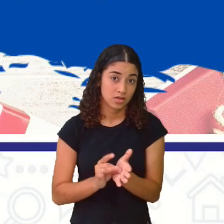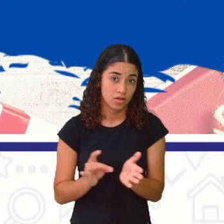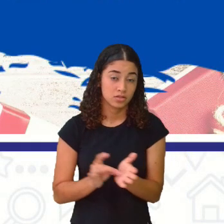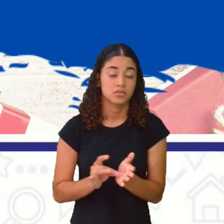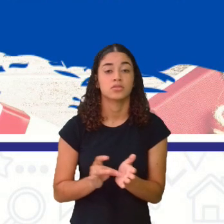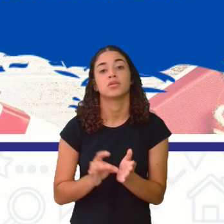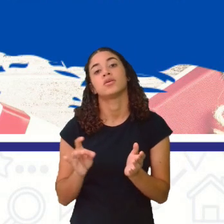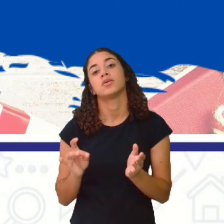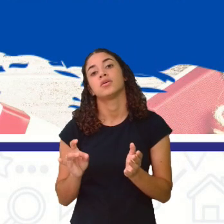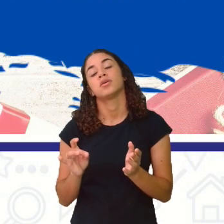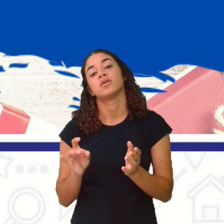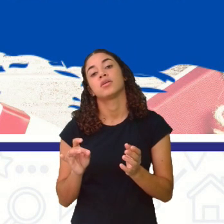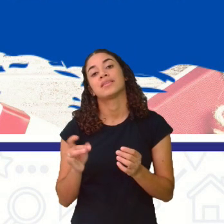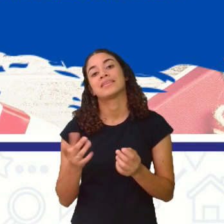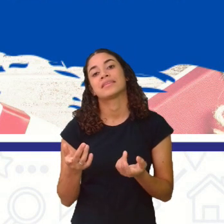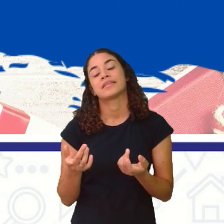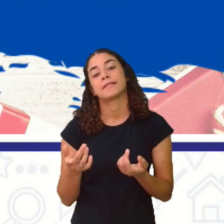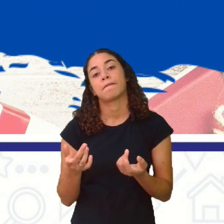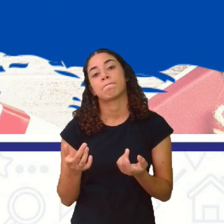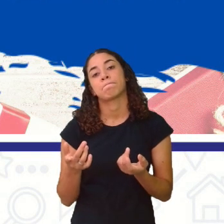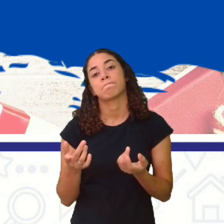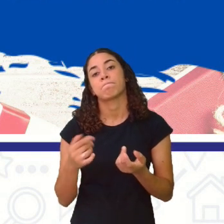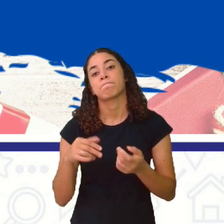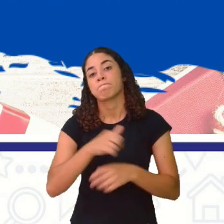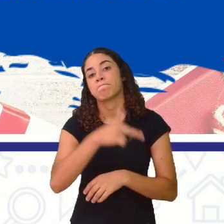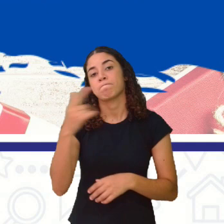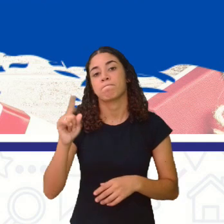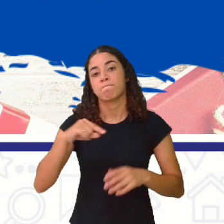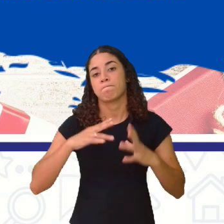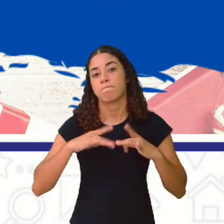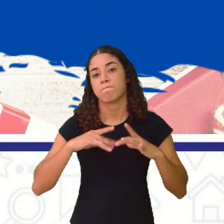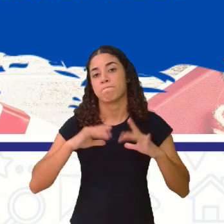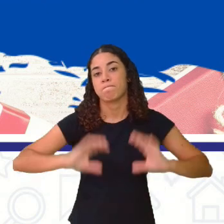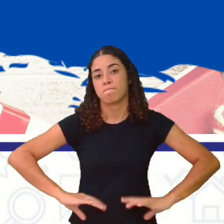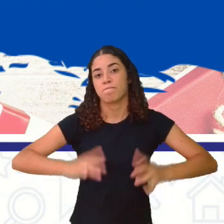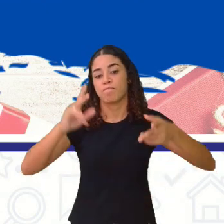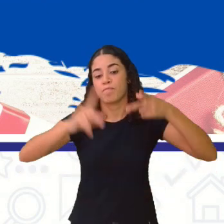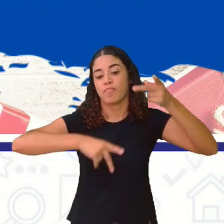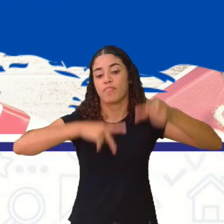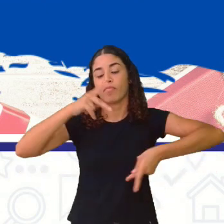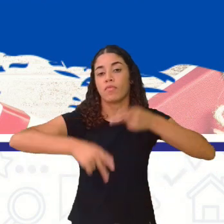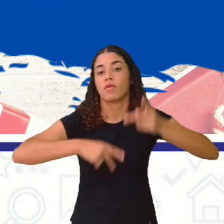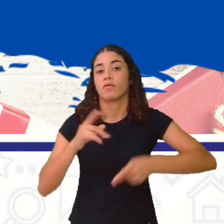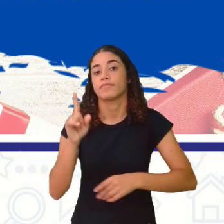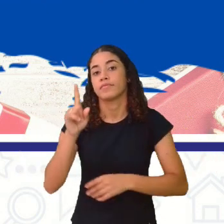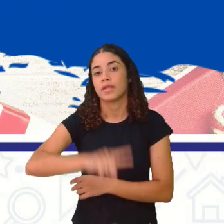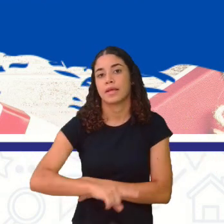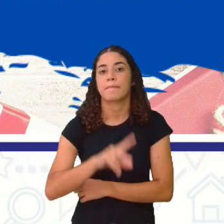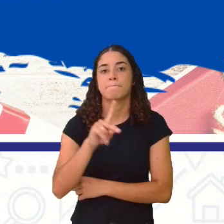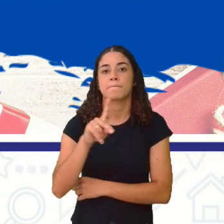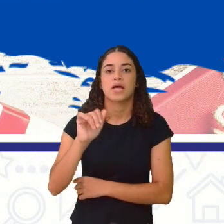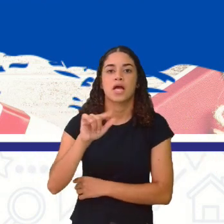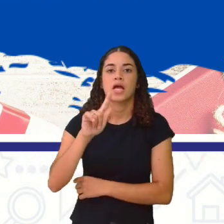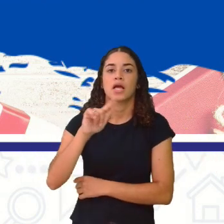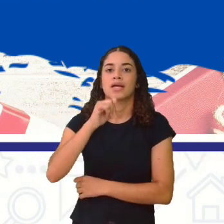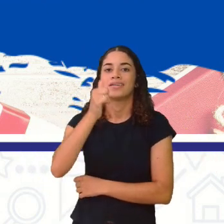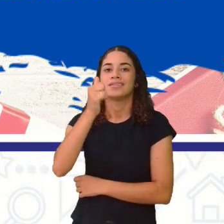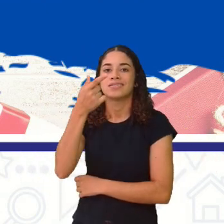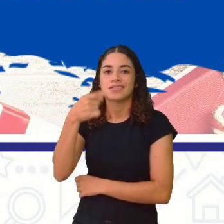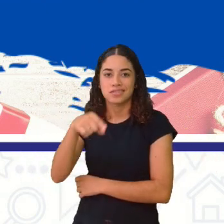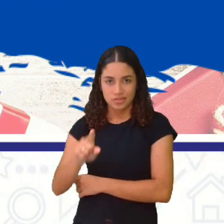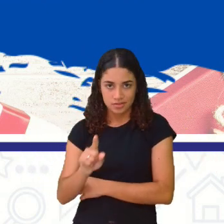feriado inicialmente, uma comemoração dos povos considerados pagãos, né?